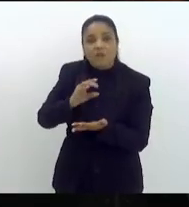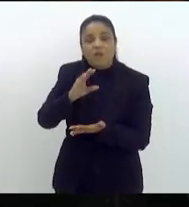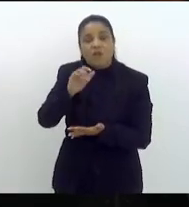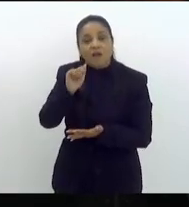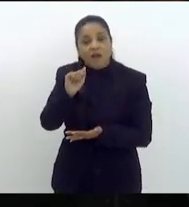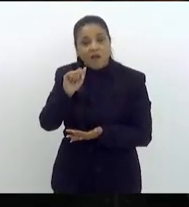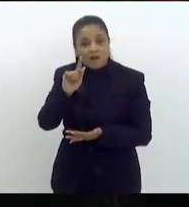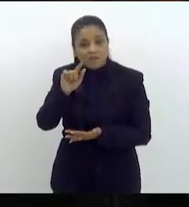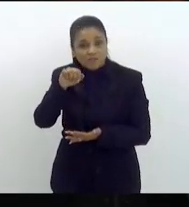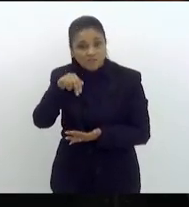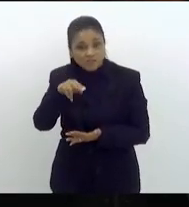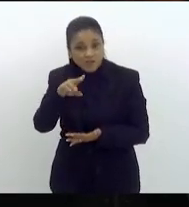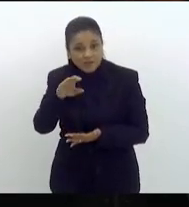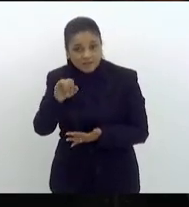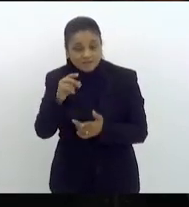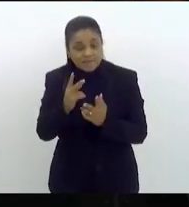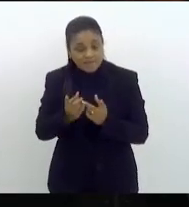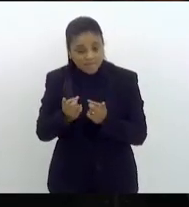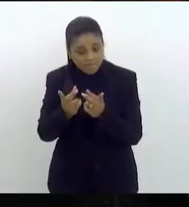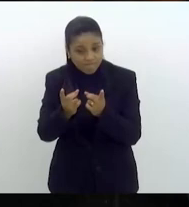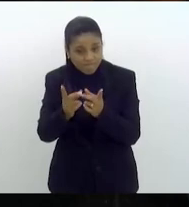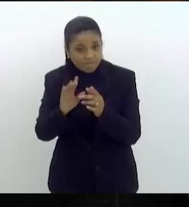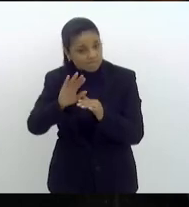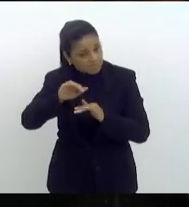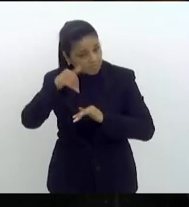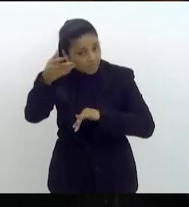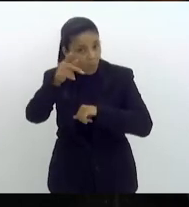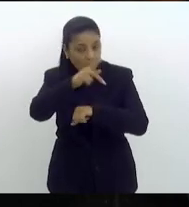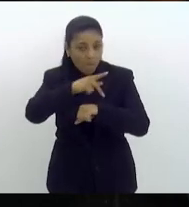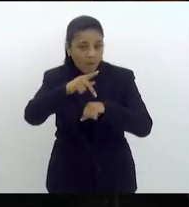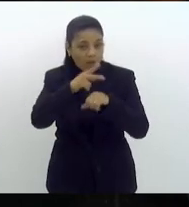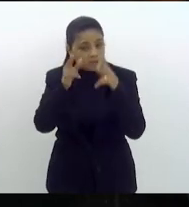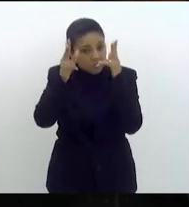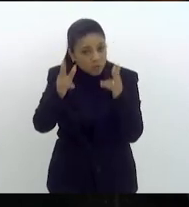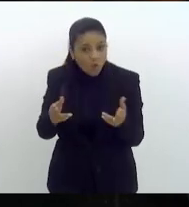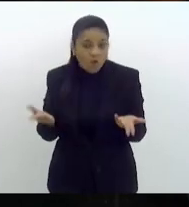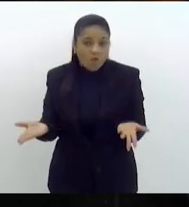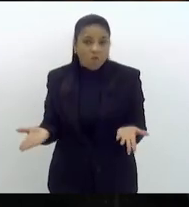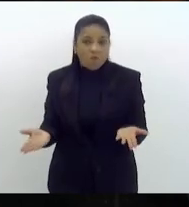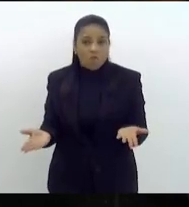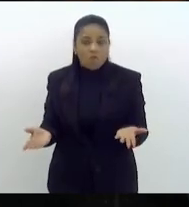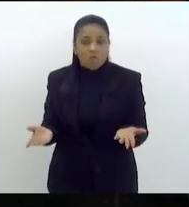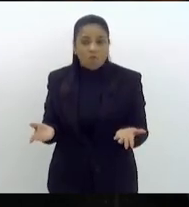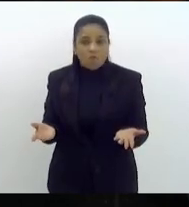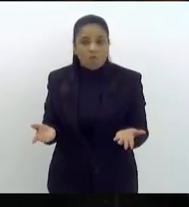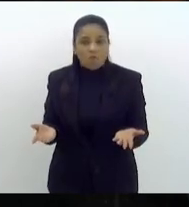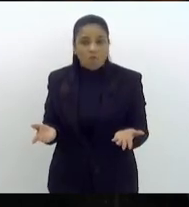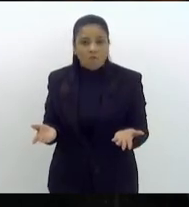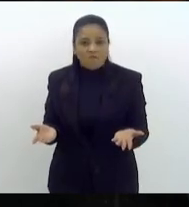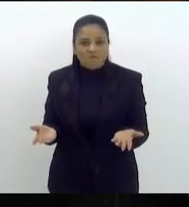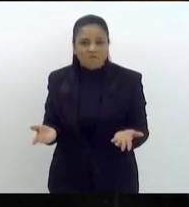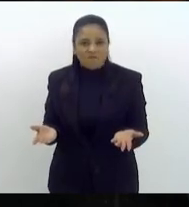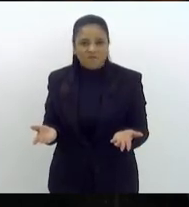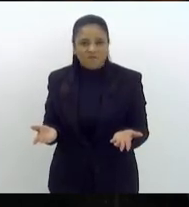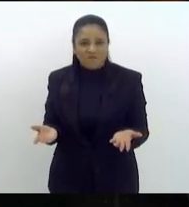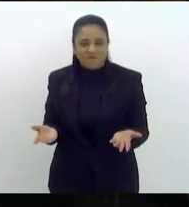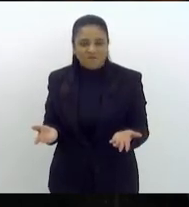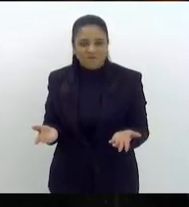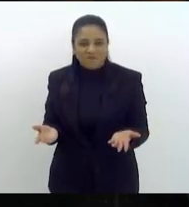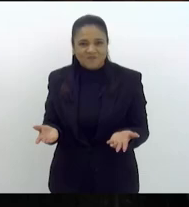exporta o mesmo porque não sendo assim é uma brincadeira